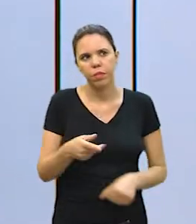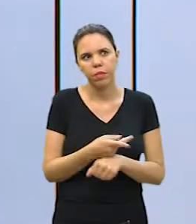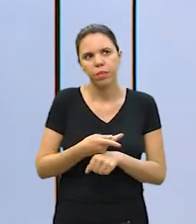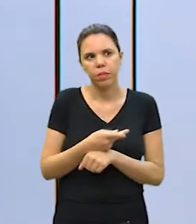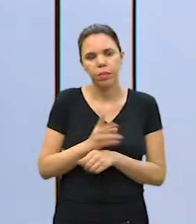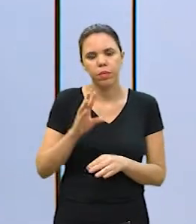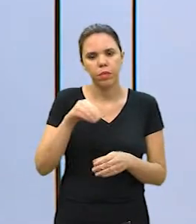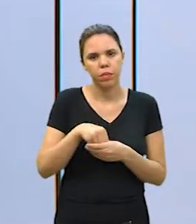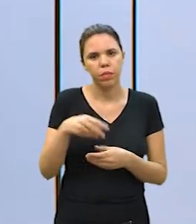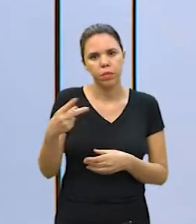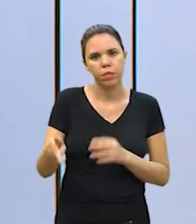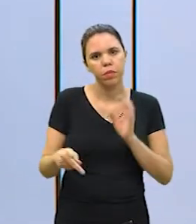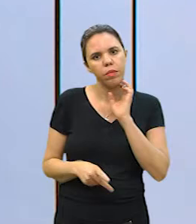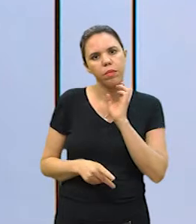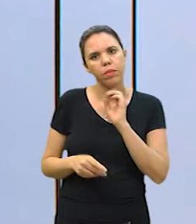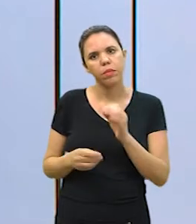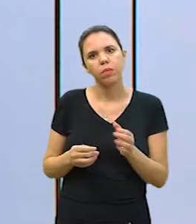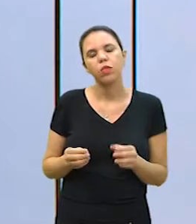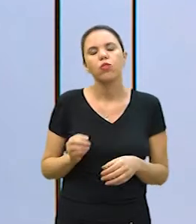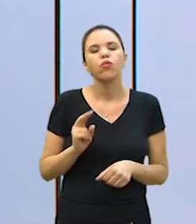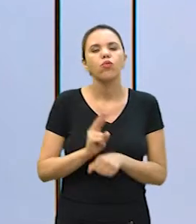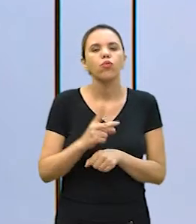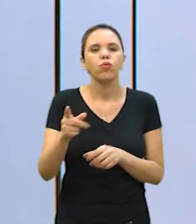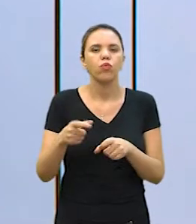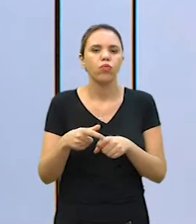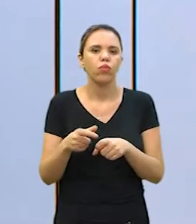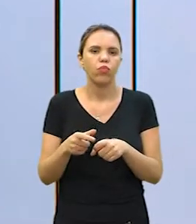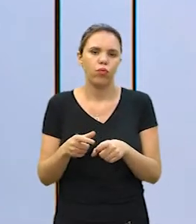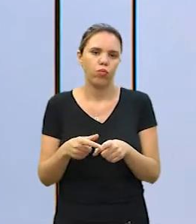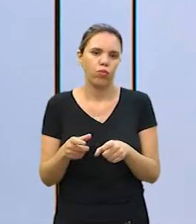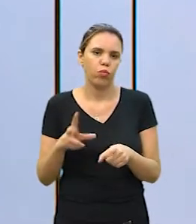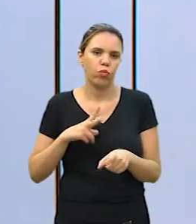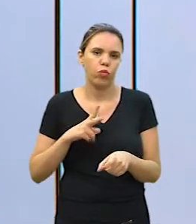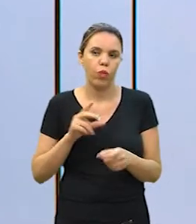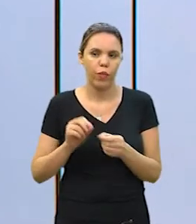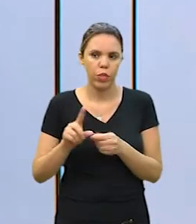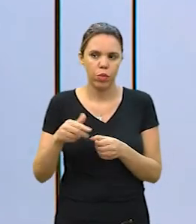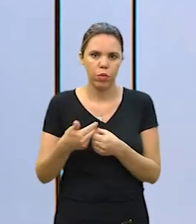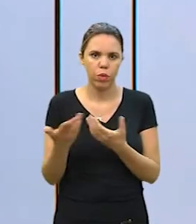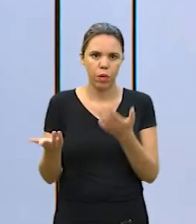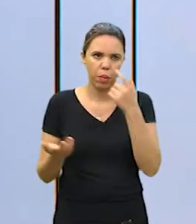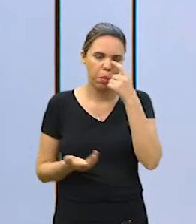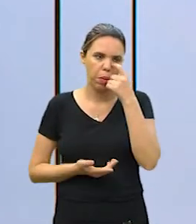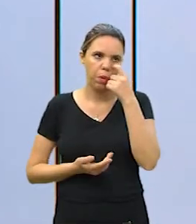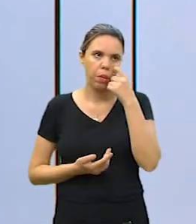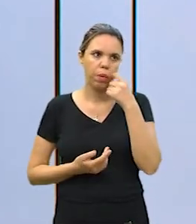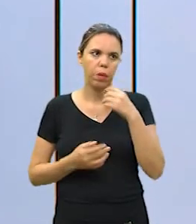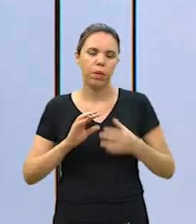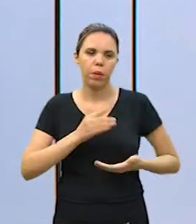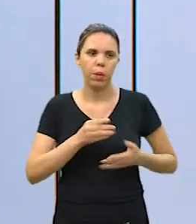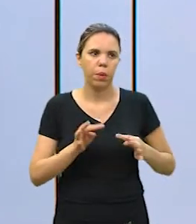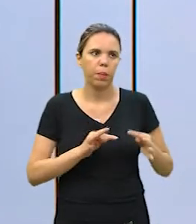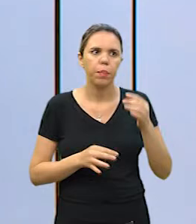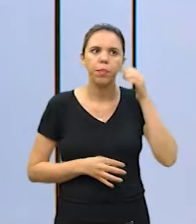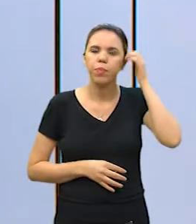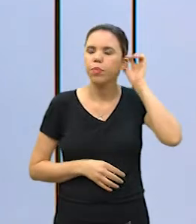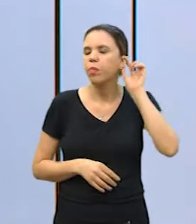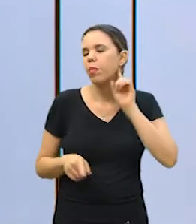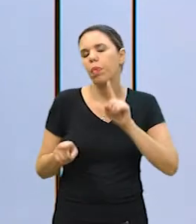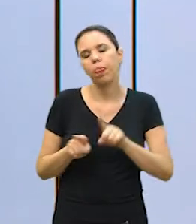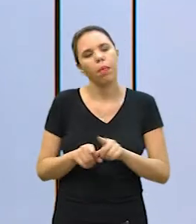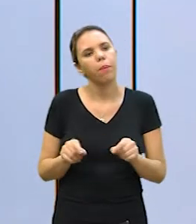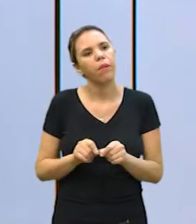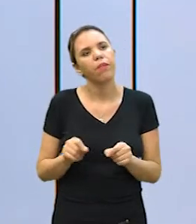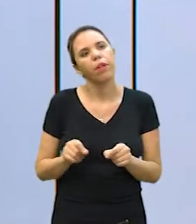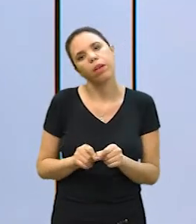isso procura ver dentro do que cobre o seu convênio, porque eu faço isso na Unicamp, eu faço a mastectomia, mas